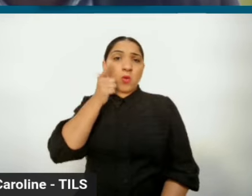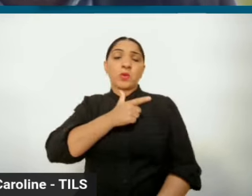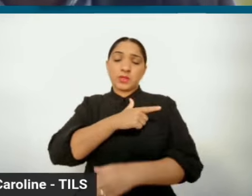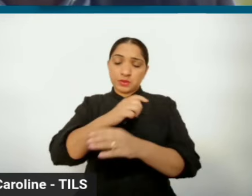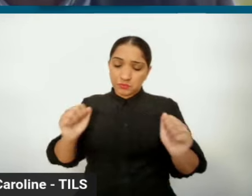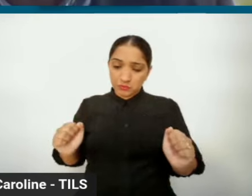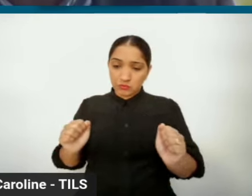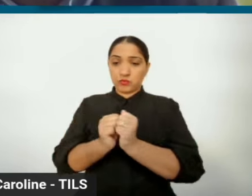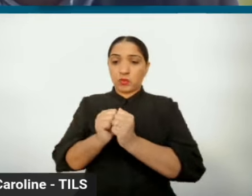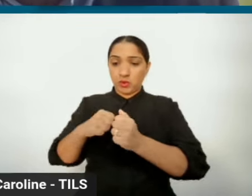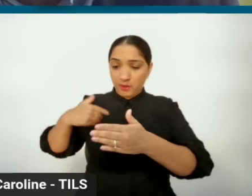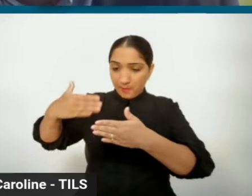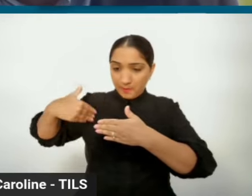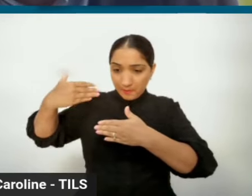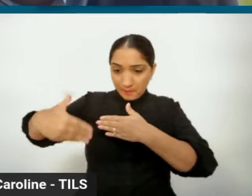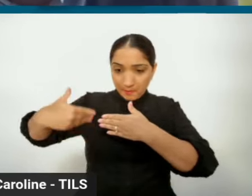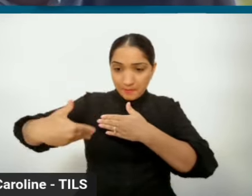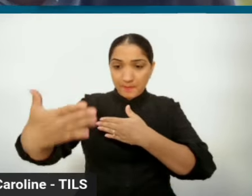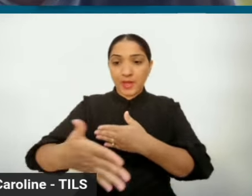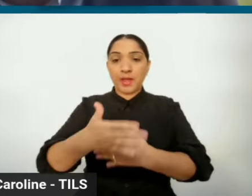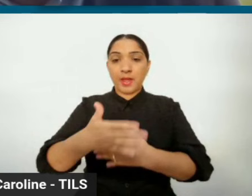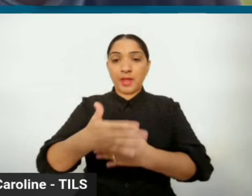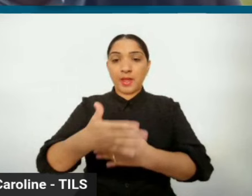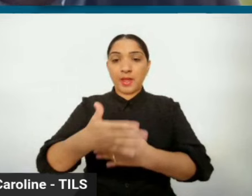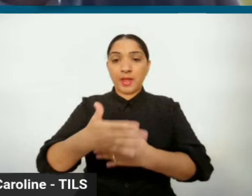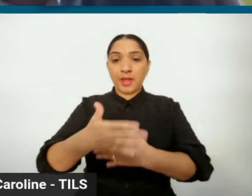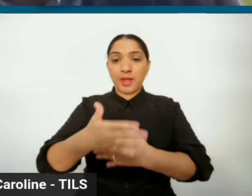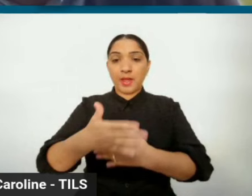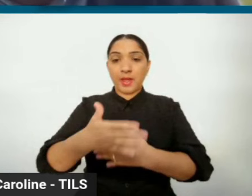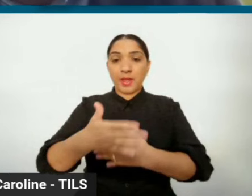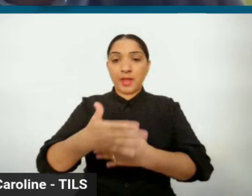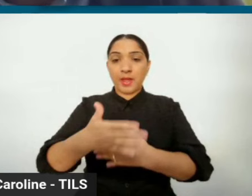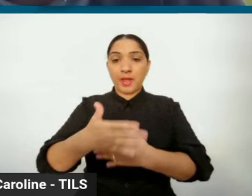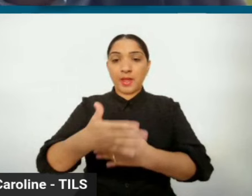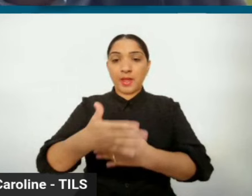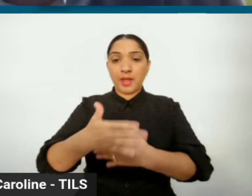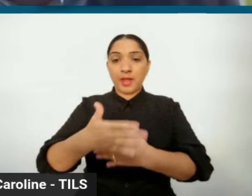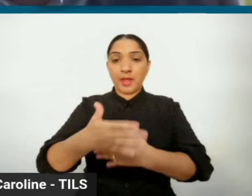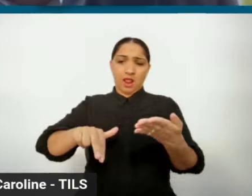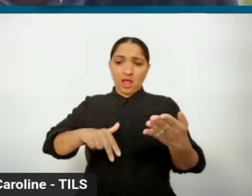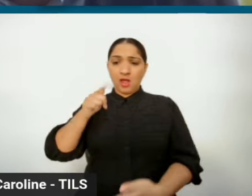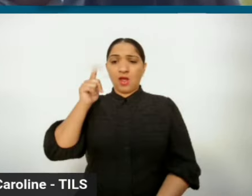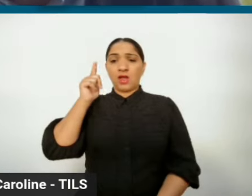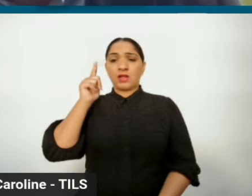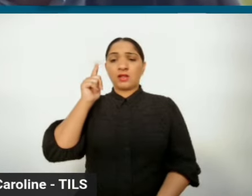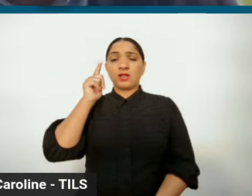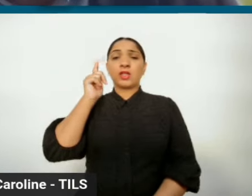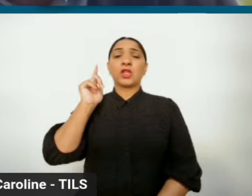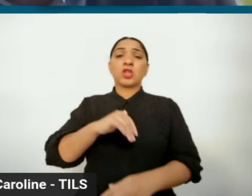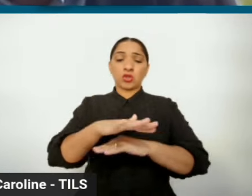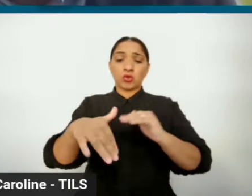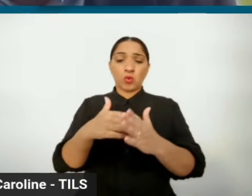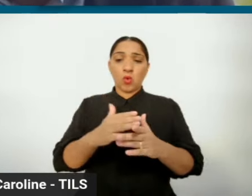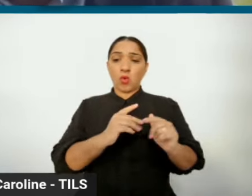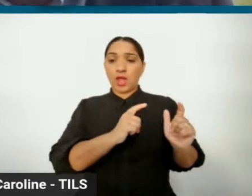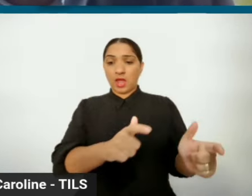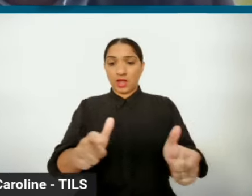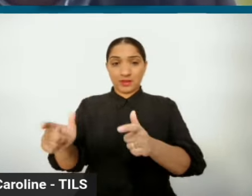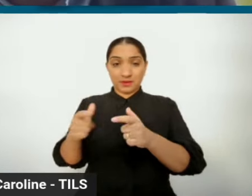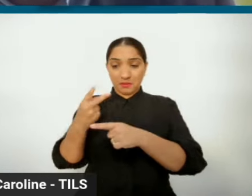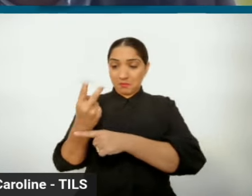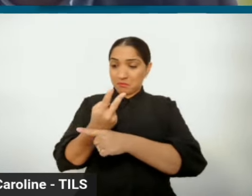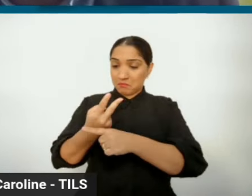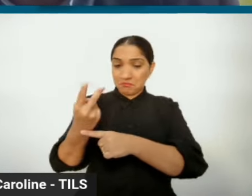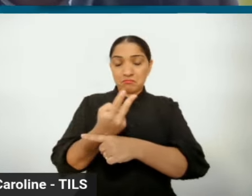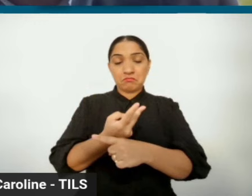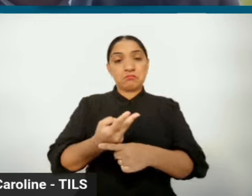continuada e vários outros temas, vários outros assuntos em todas as áreas, buscando, isso,